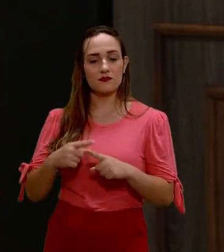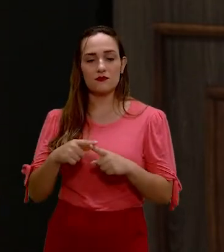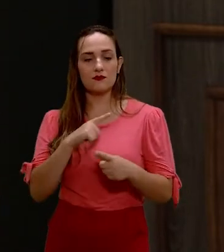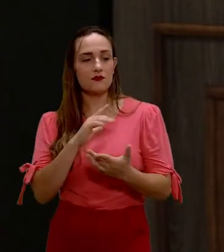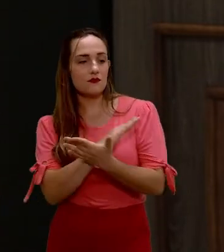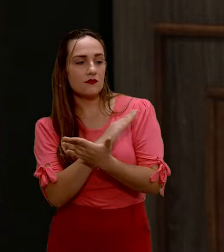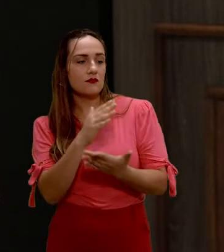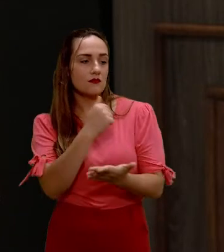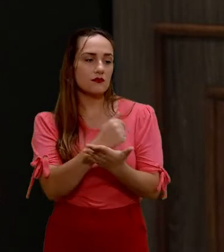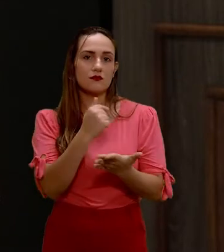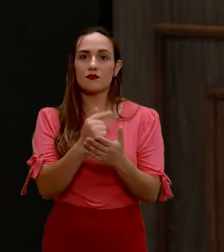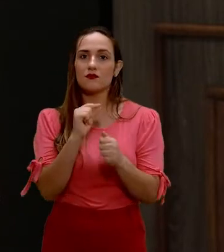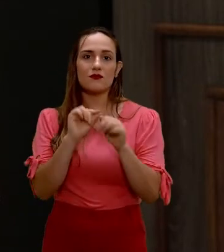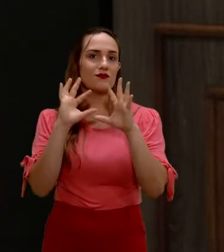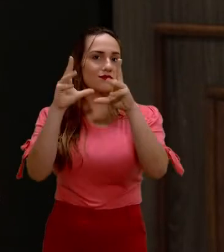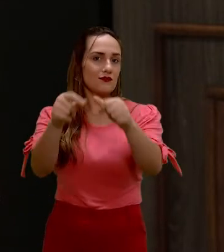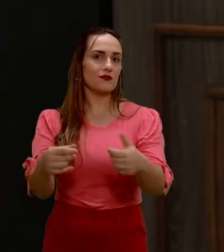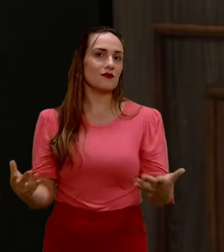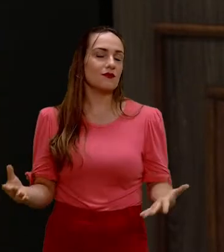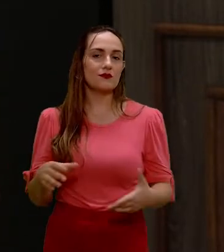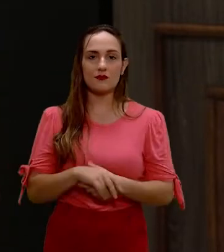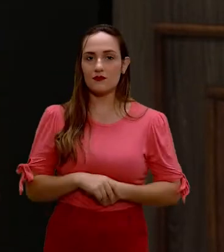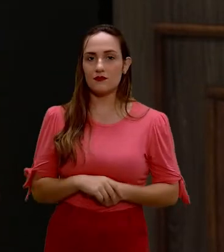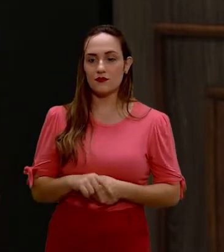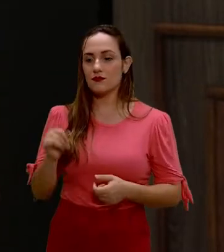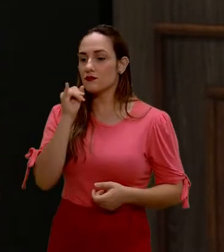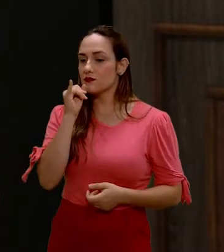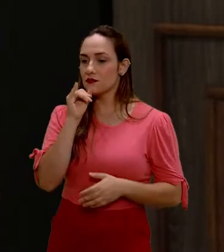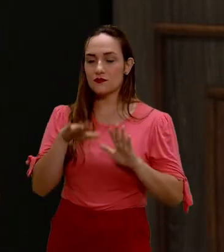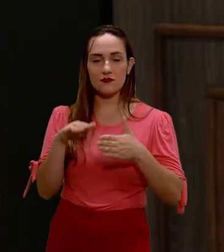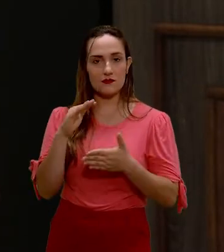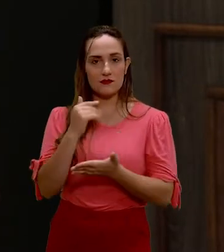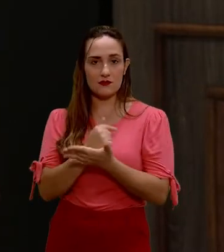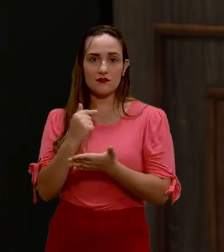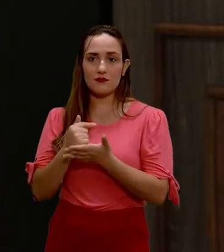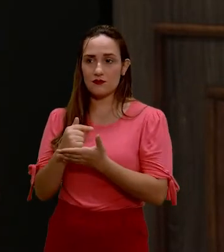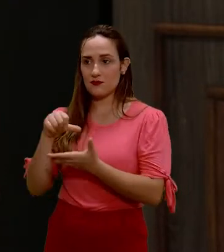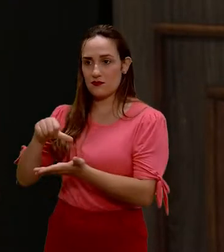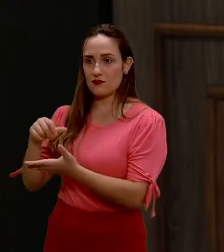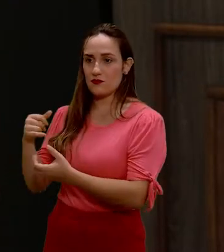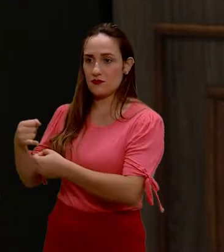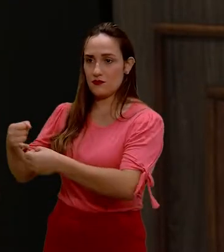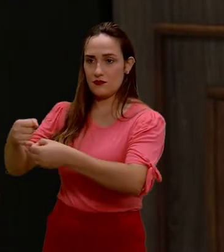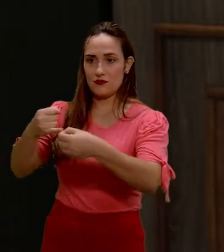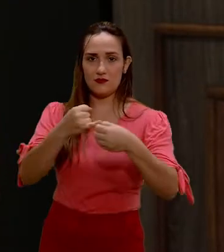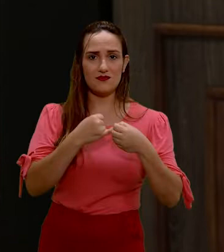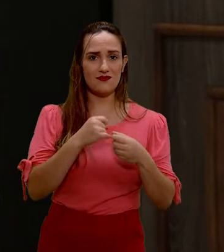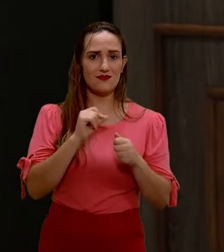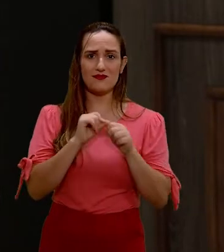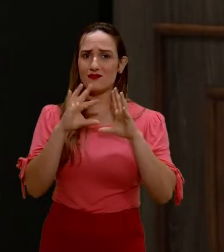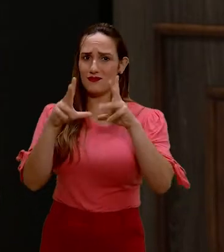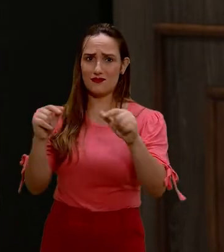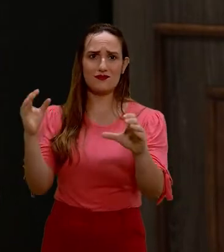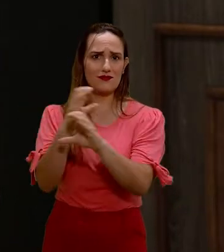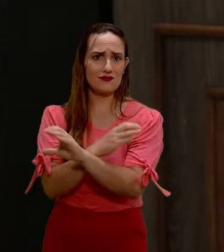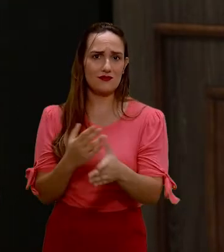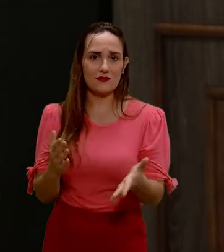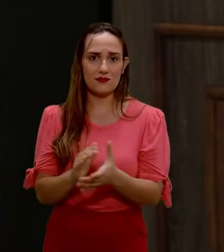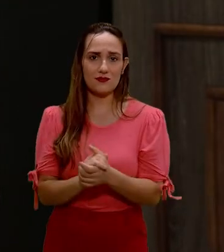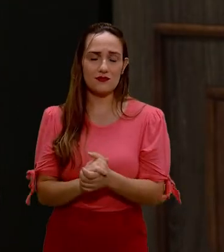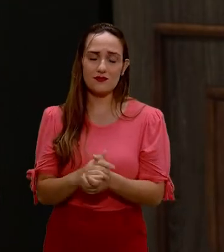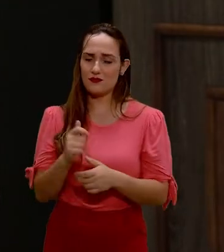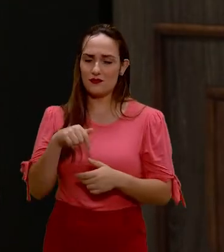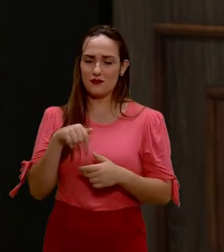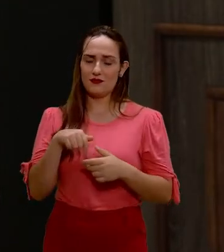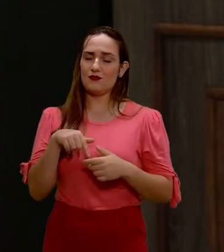Né? Por exemplo, cartórios do interior, às vezes tinham... Aqui na capital é menos, ou nas comarcas de